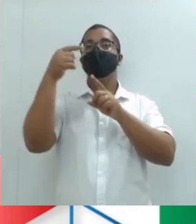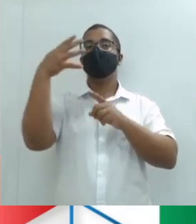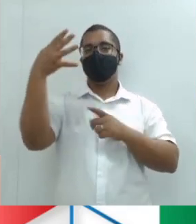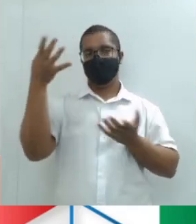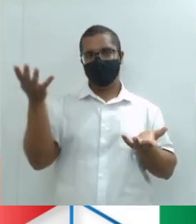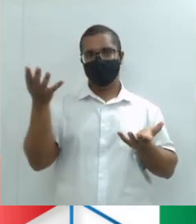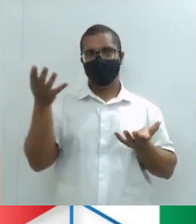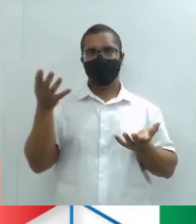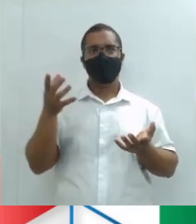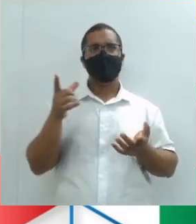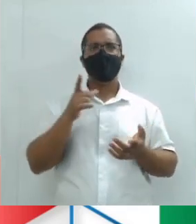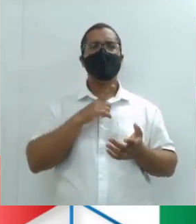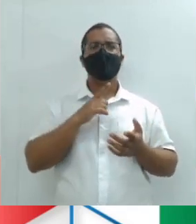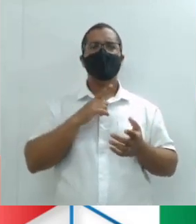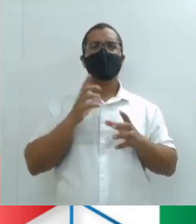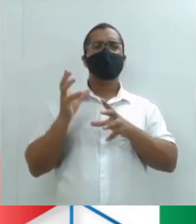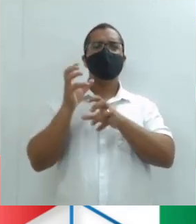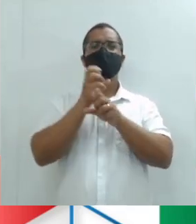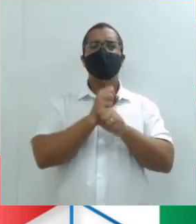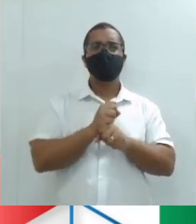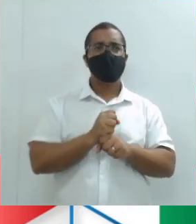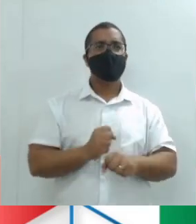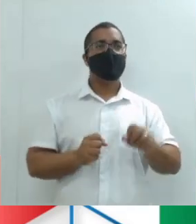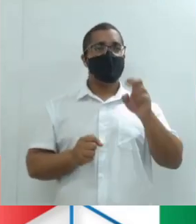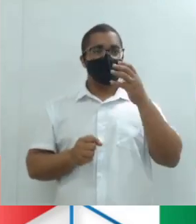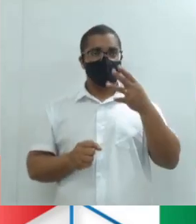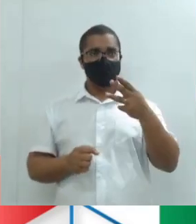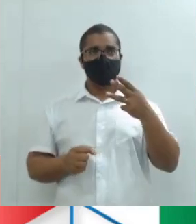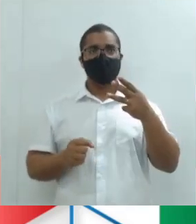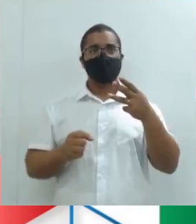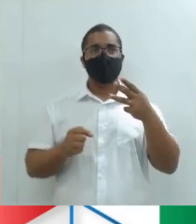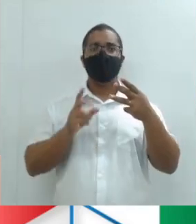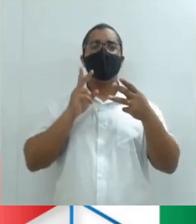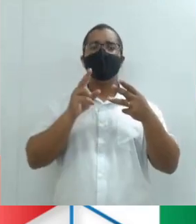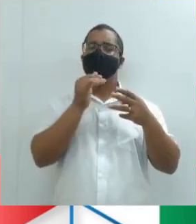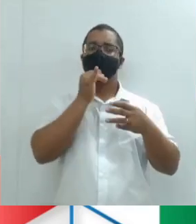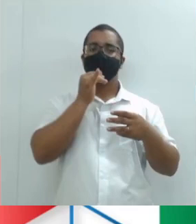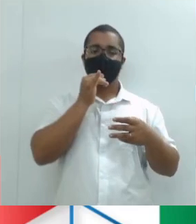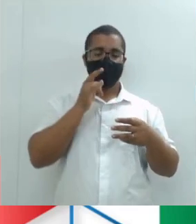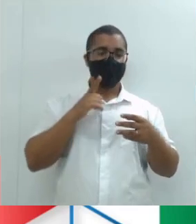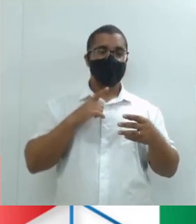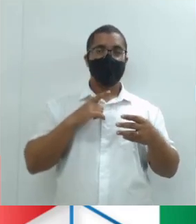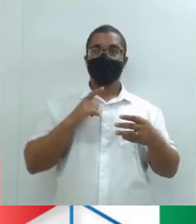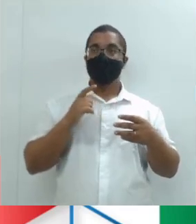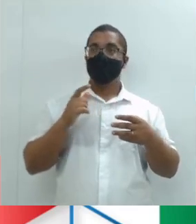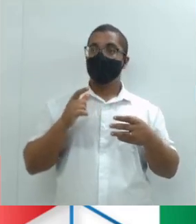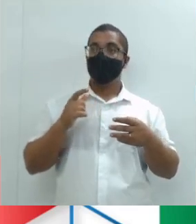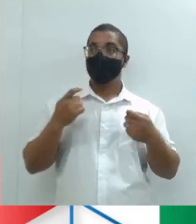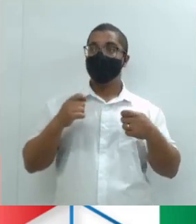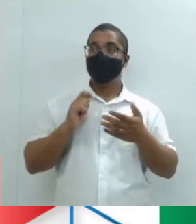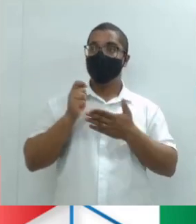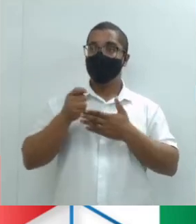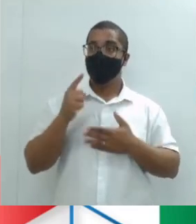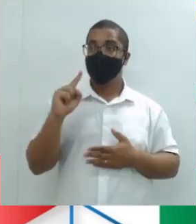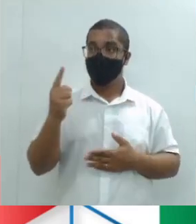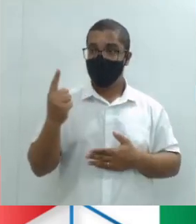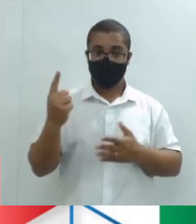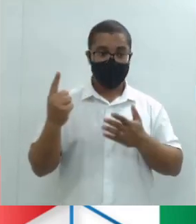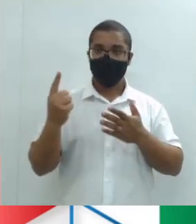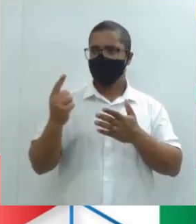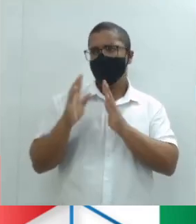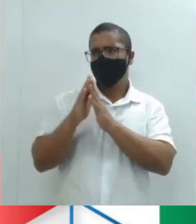ficar menos 1, menos 4. Sinais iguais. É como se eu estivesse devendo R$1 e pedisse mais 4